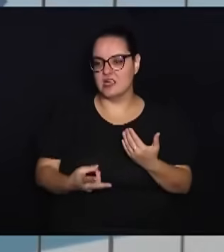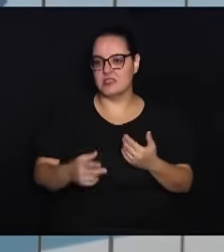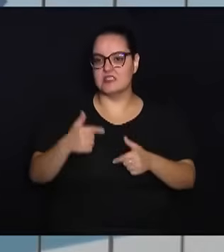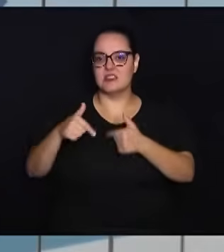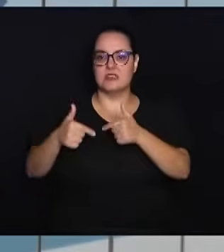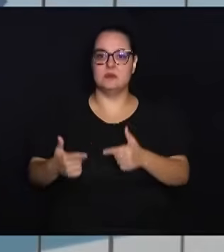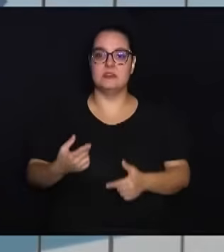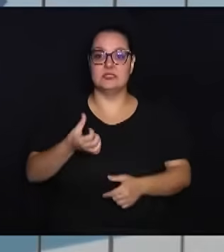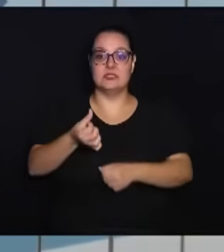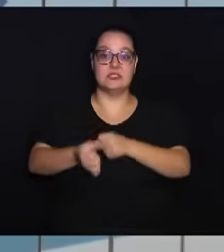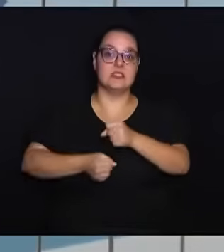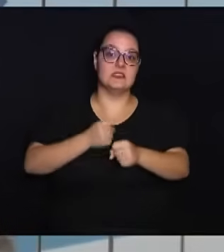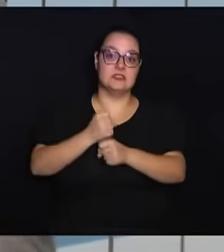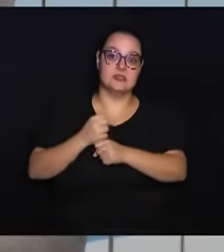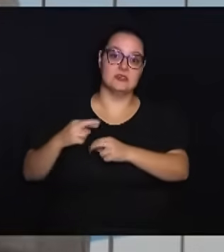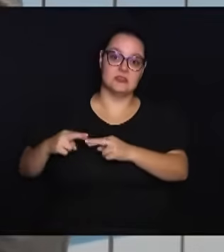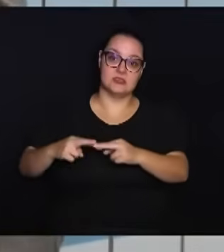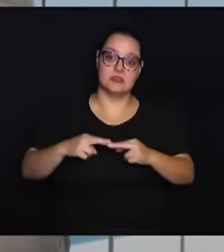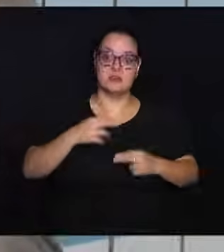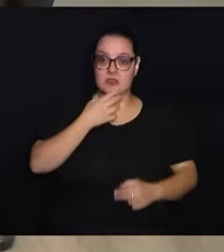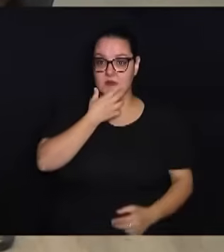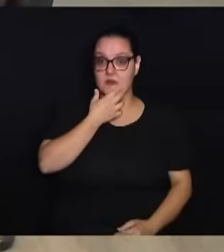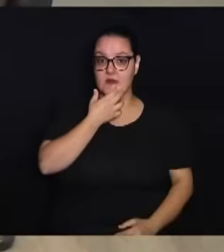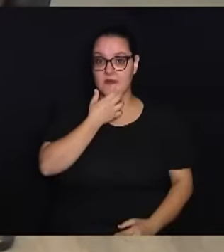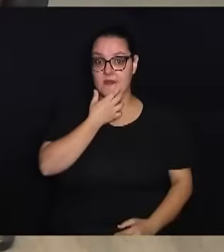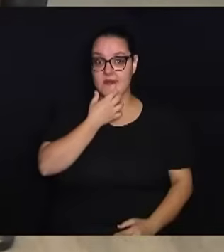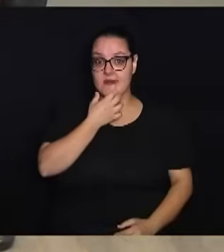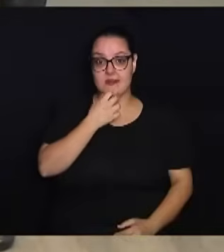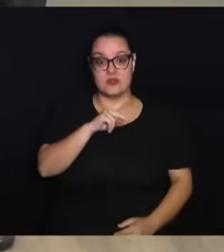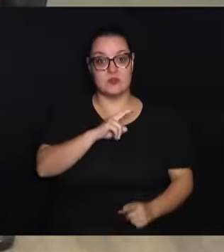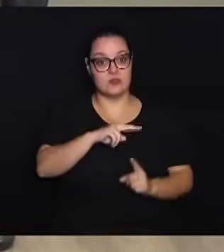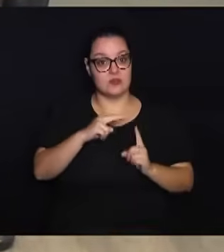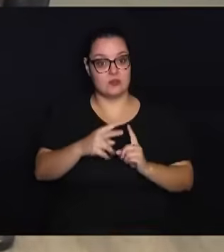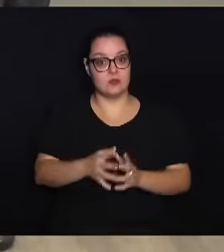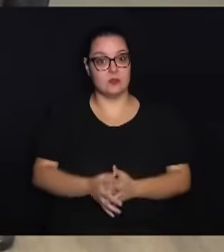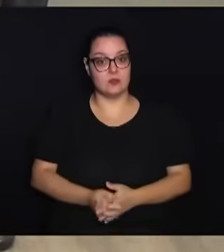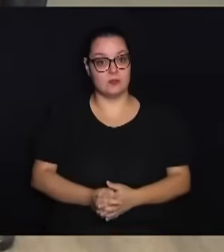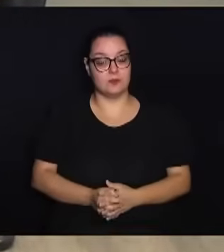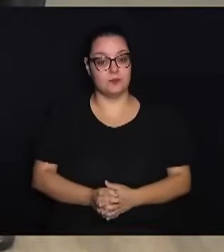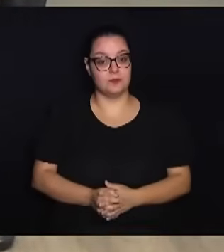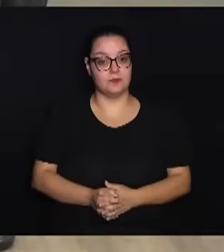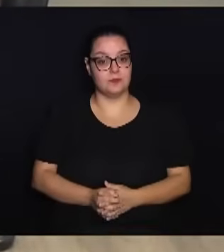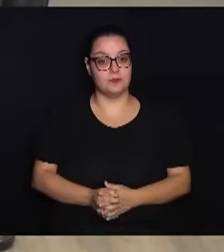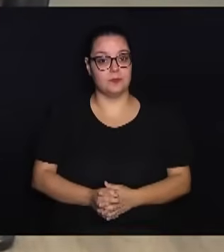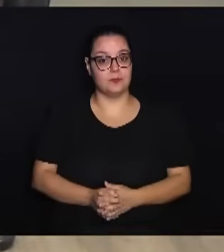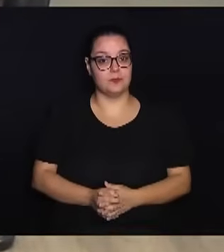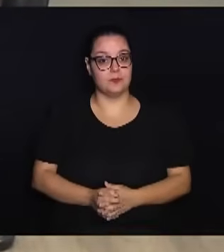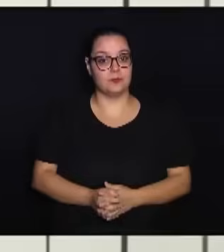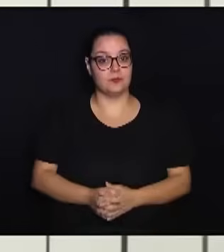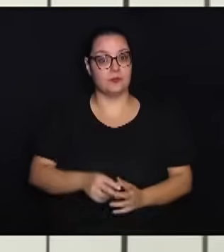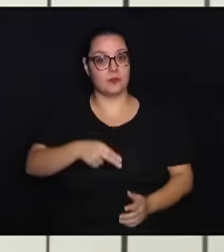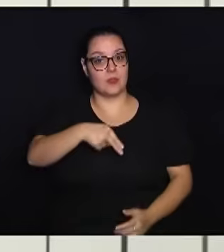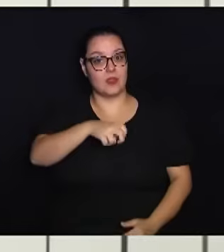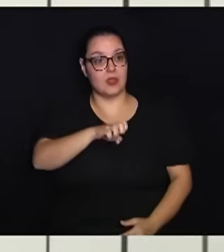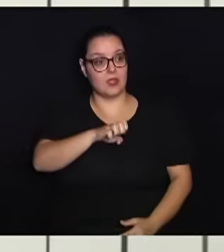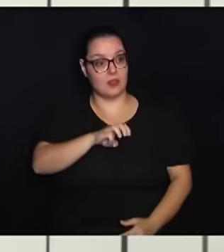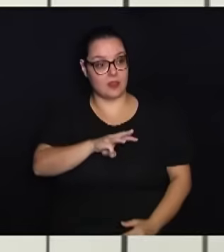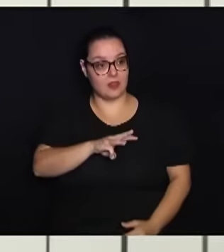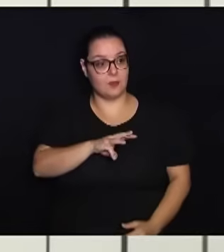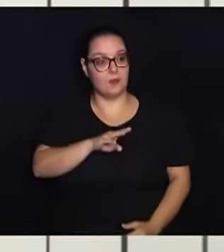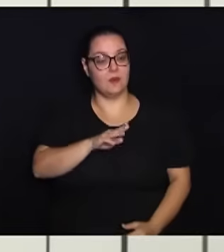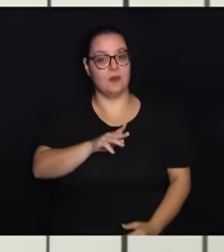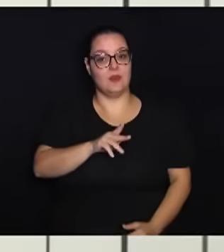trabalhado 6 anos nessa rede, sabe? Então, no seu ponto de vista, o que trouxe a Newcastle, o que trouxe aí o